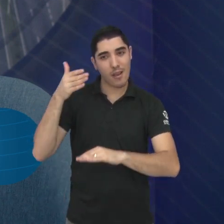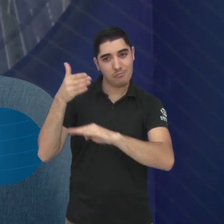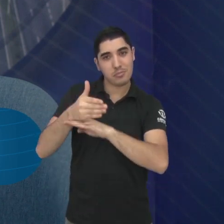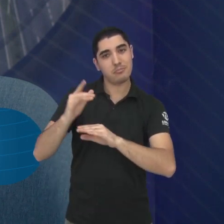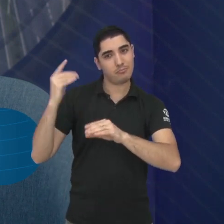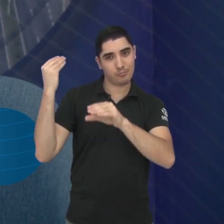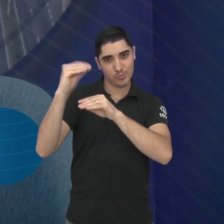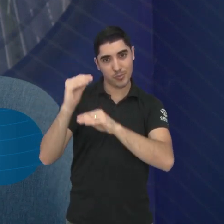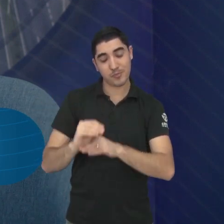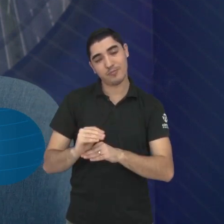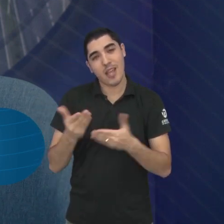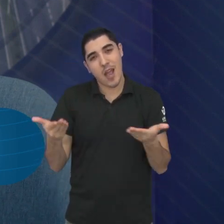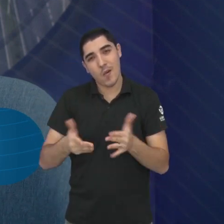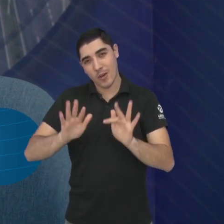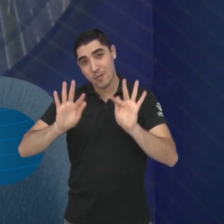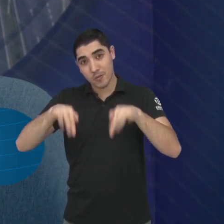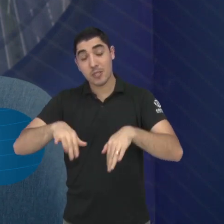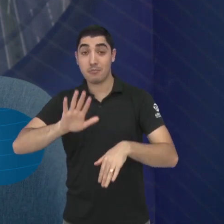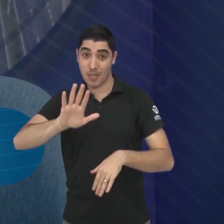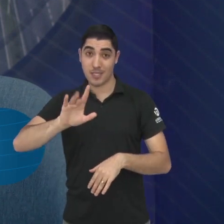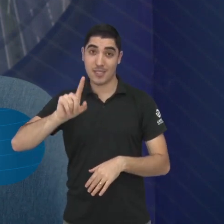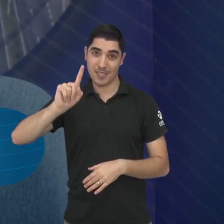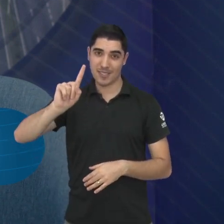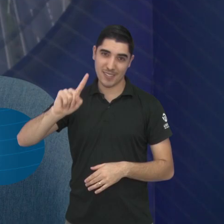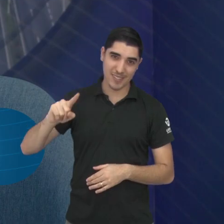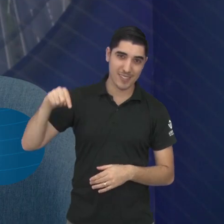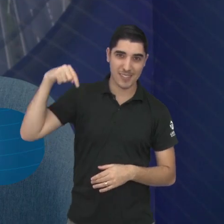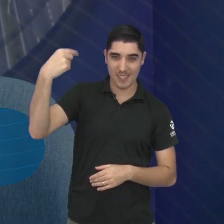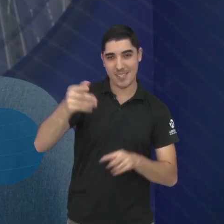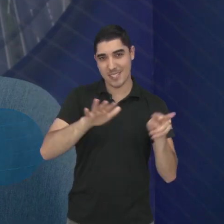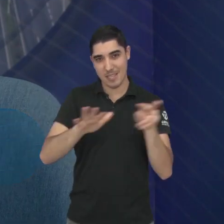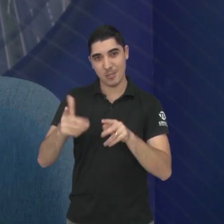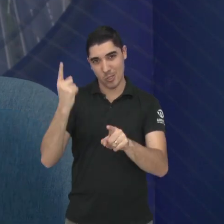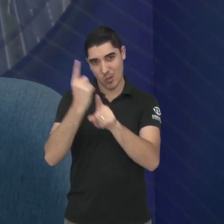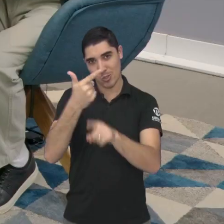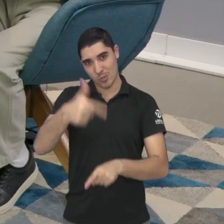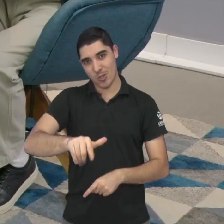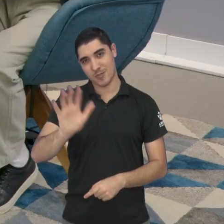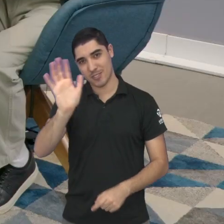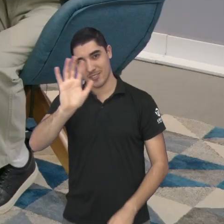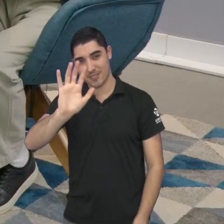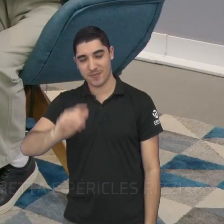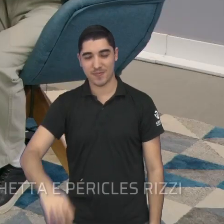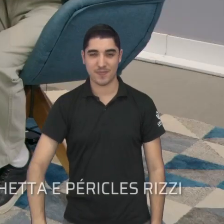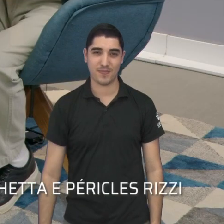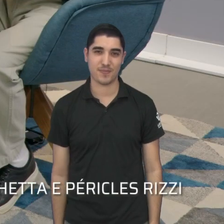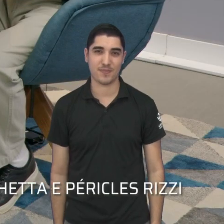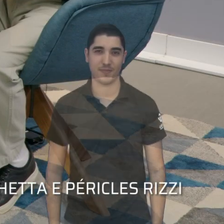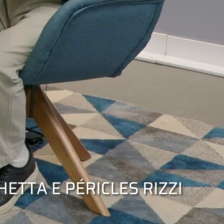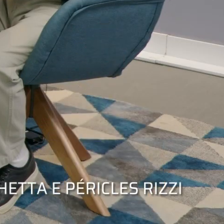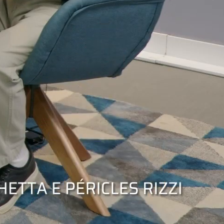@tvcâmara-sjc. Eu fico por aqui, mas nós nos vemos de novo na semana que vem. Até mais!